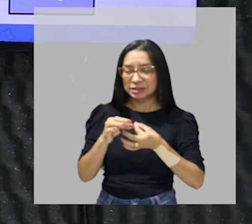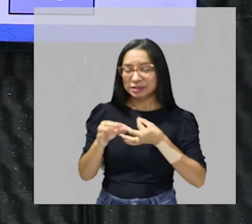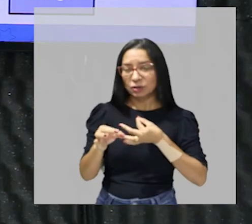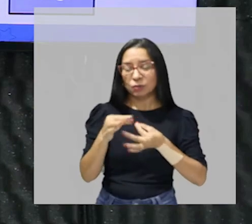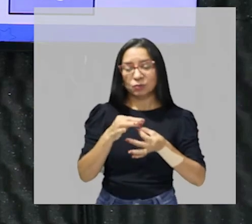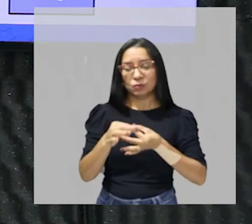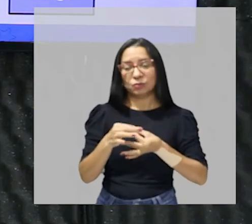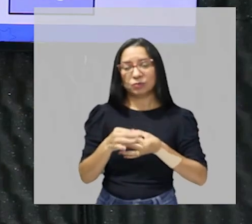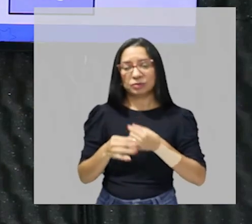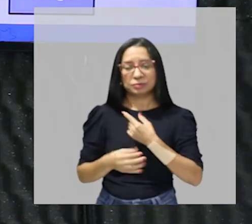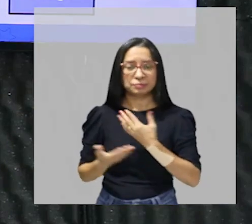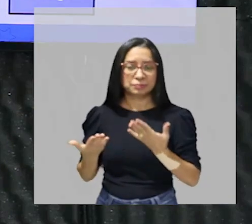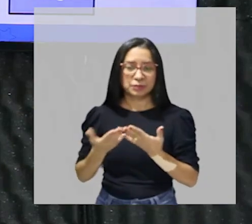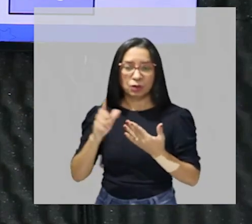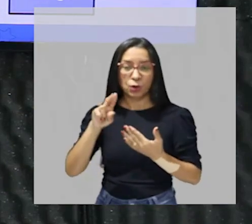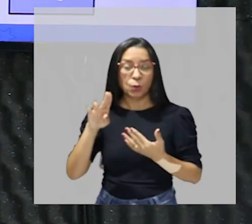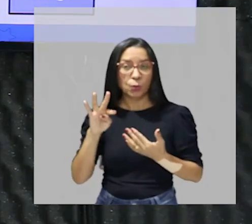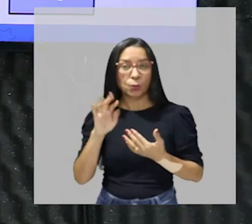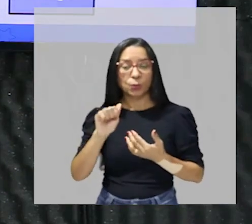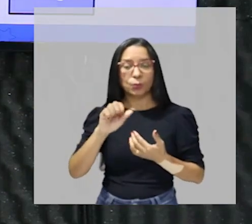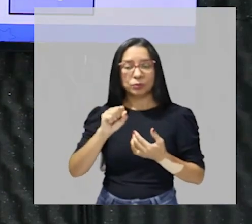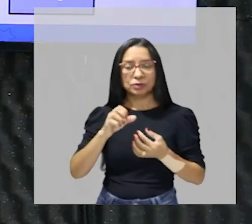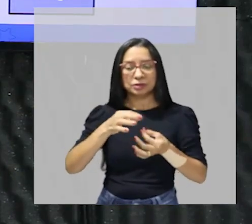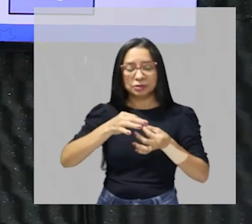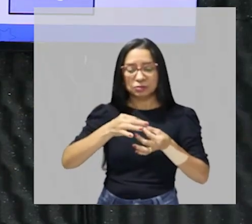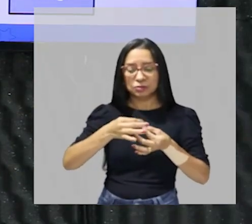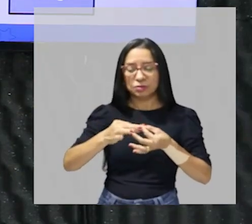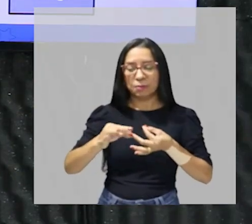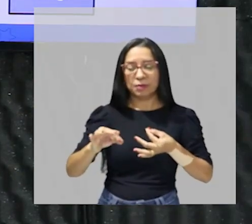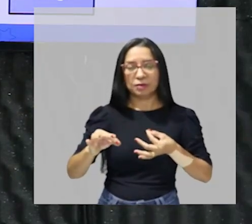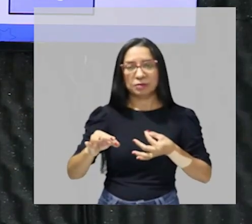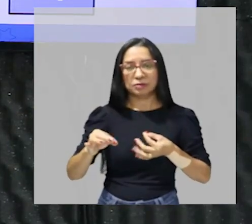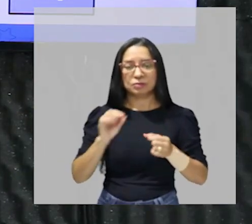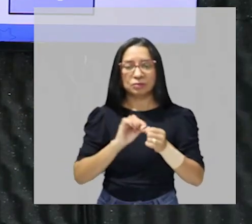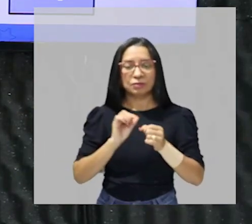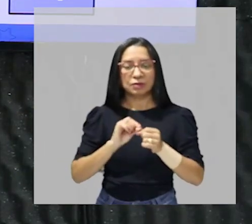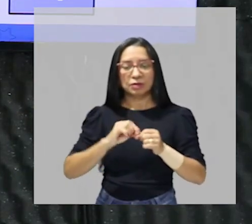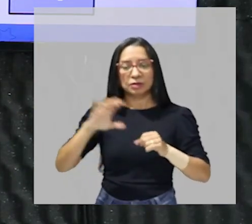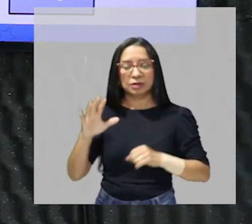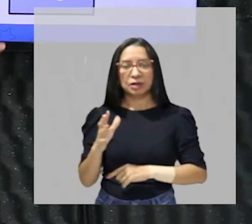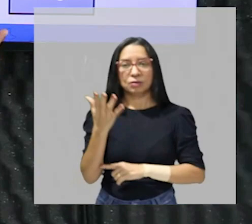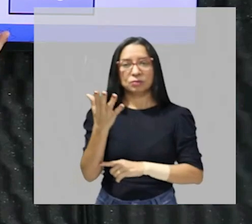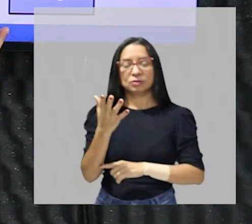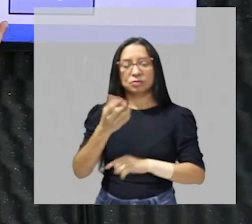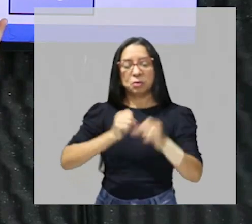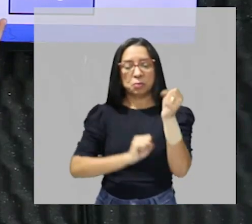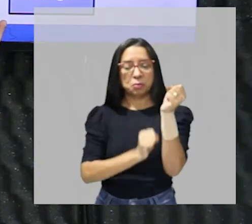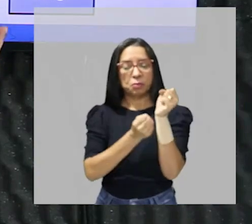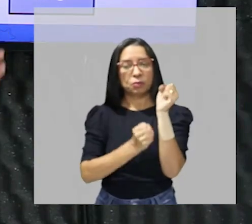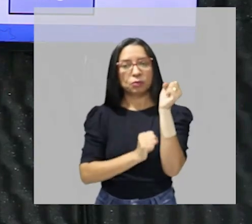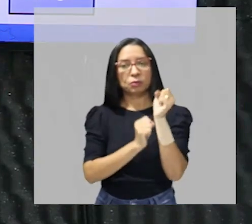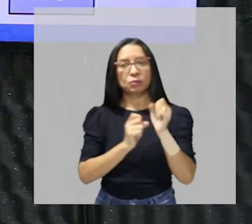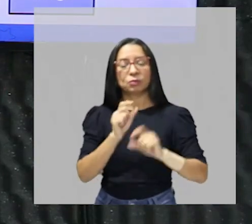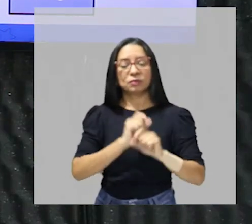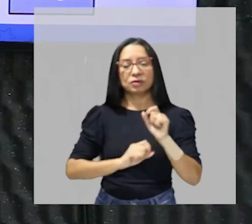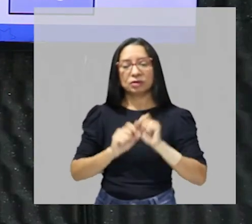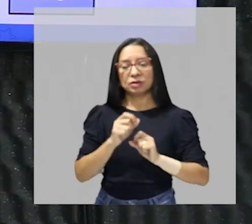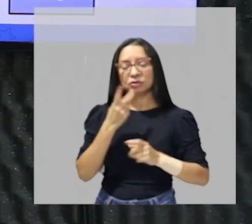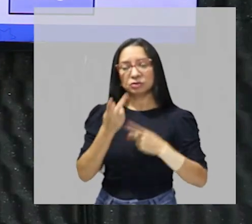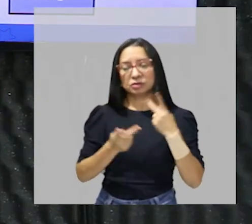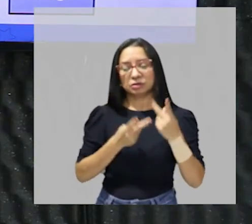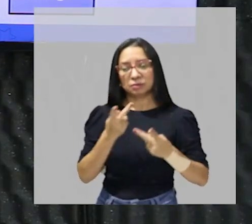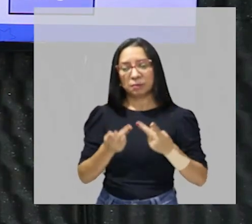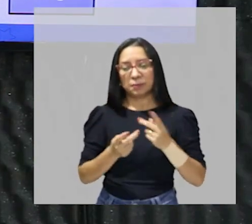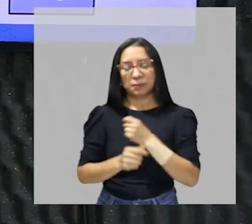Lutas de média distância. Aí aqui, quando nós formos falar de ação motora, já lembrem-se que as lutas de média distância são as